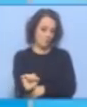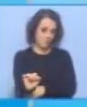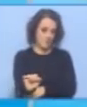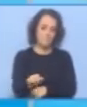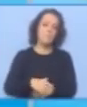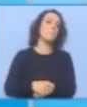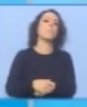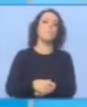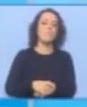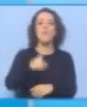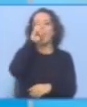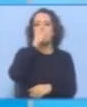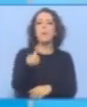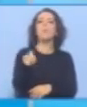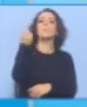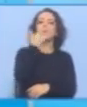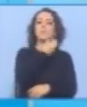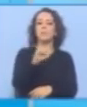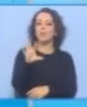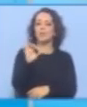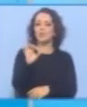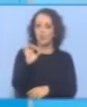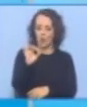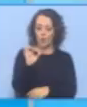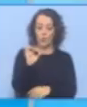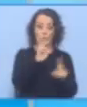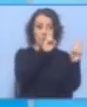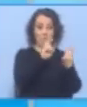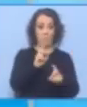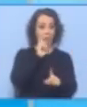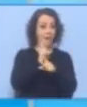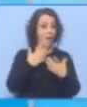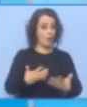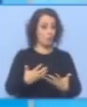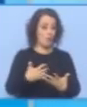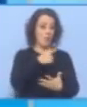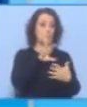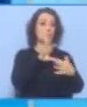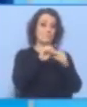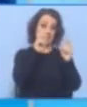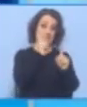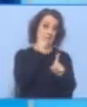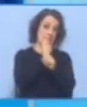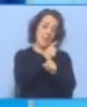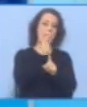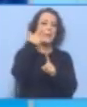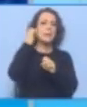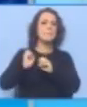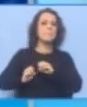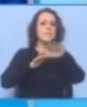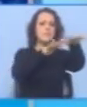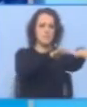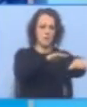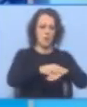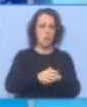Vamos recordar a do ano passado, 2018, que se mantém atual. Era precisamente sobre a questão das migrações. As migrações